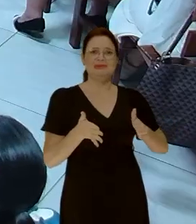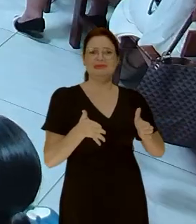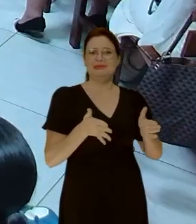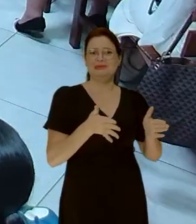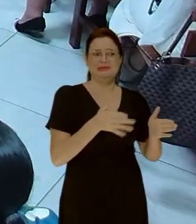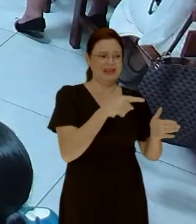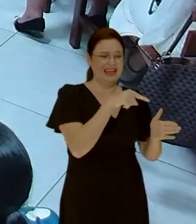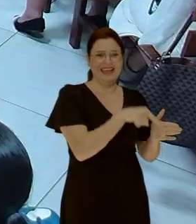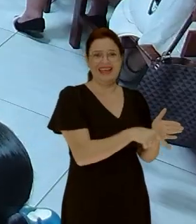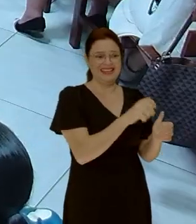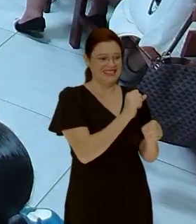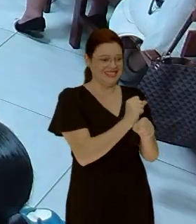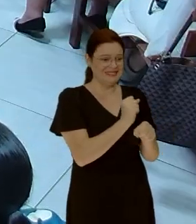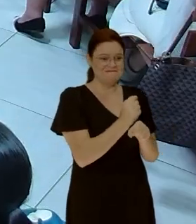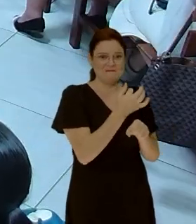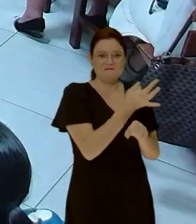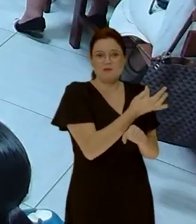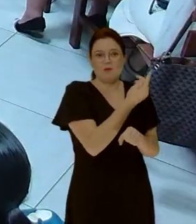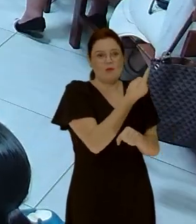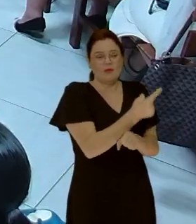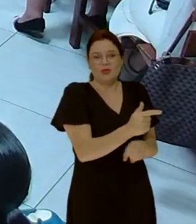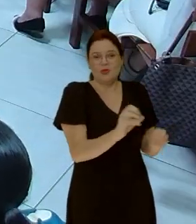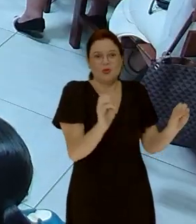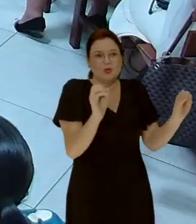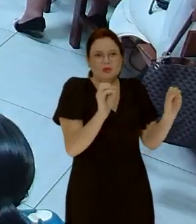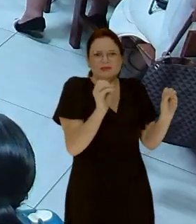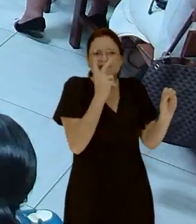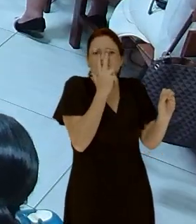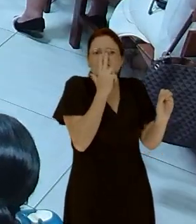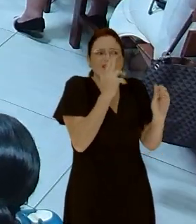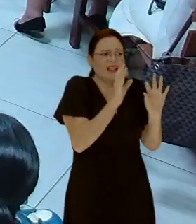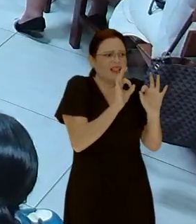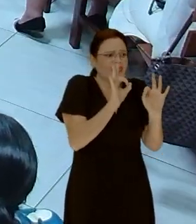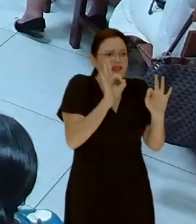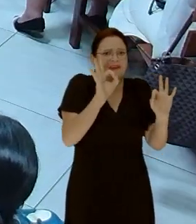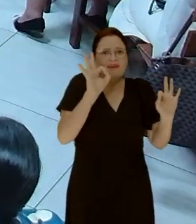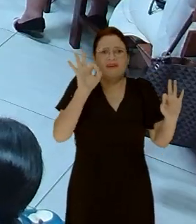sem ter esperança de ver